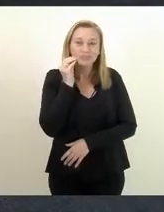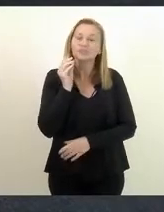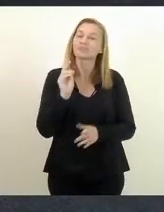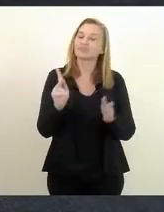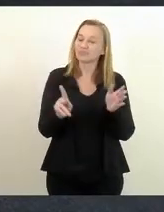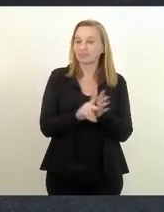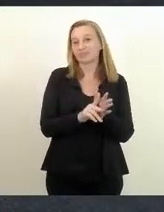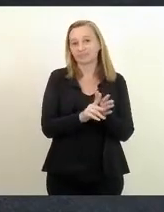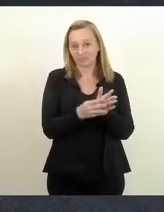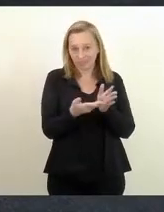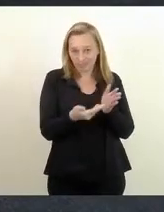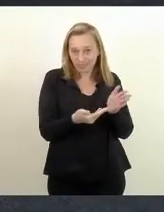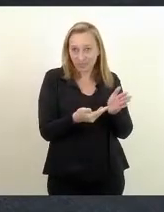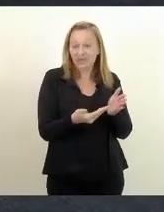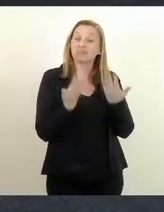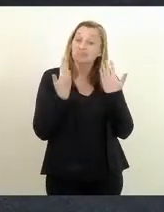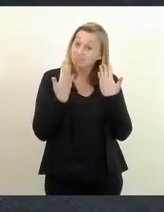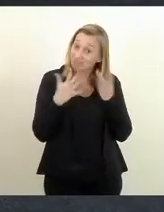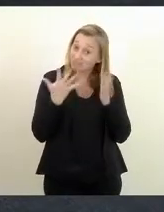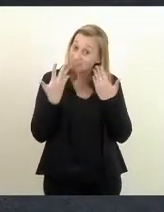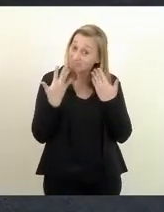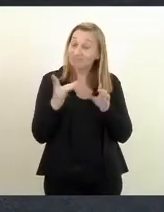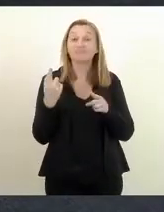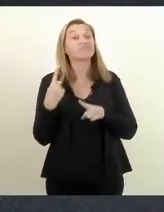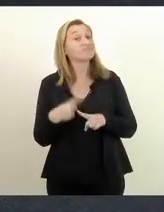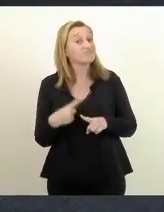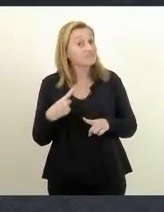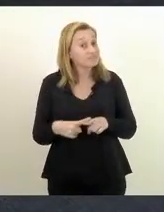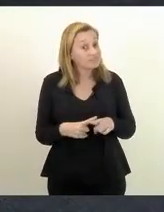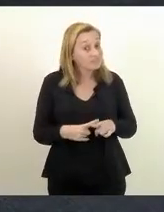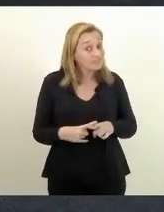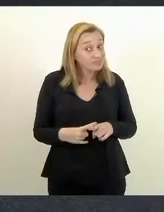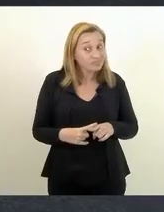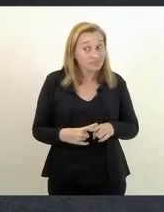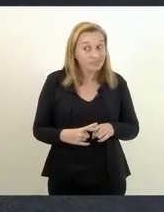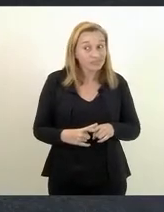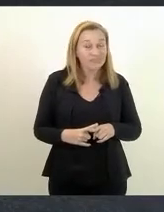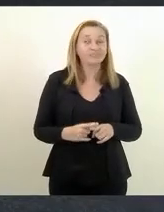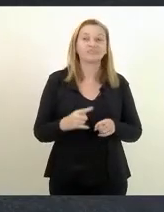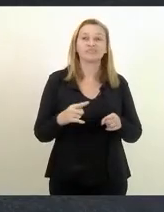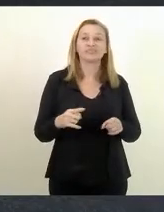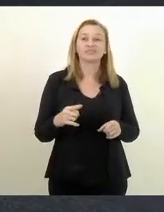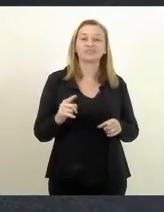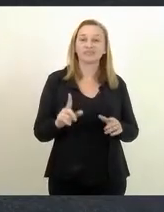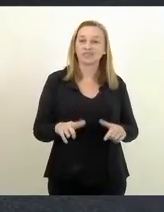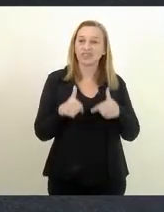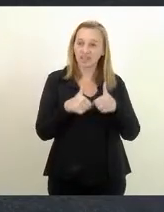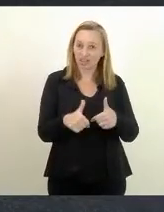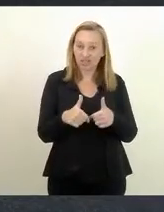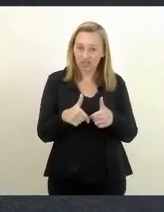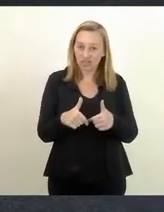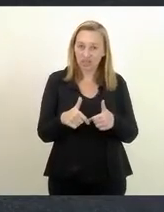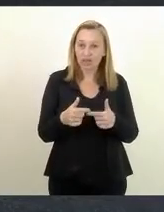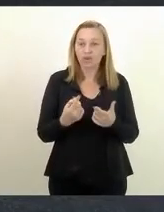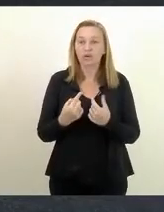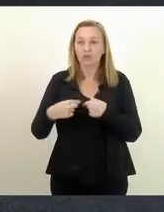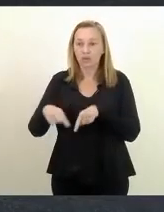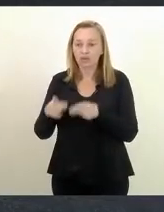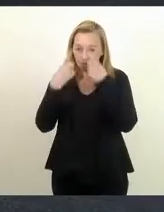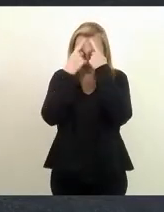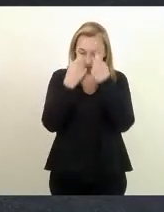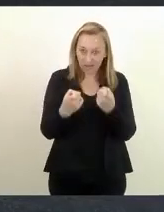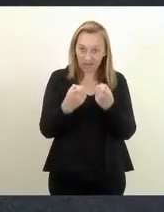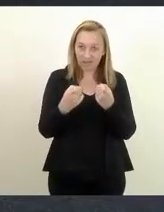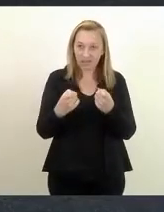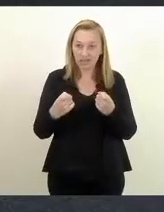projeto e parabenizar, porque uma das formas também de enfrentar a violência é garantir a